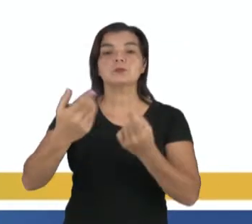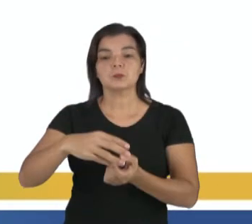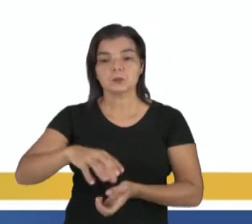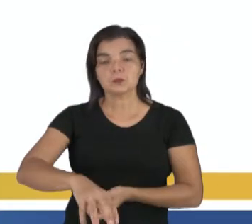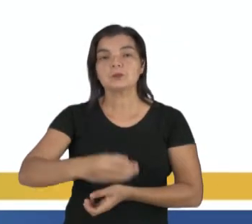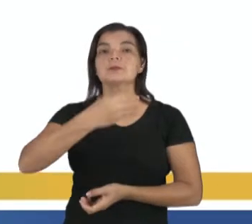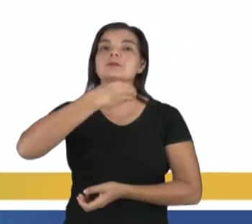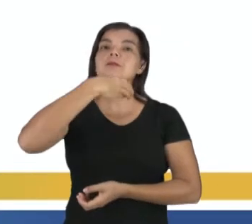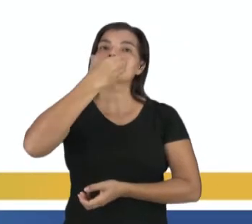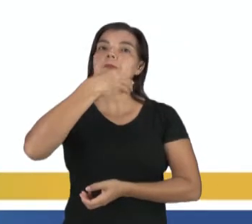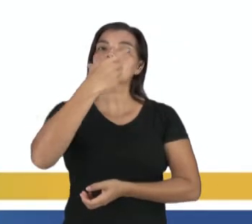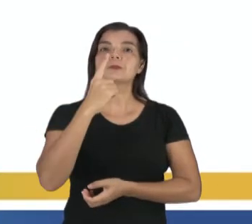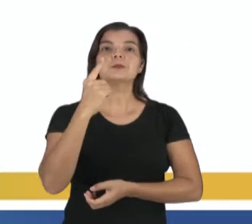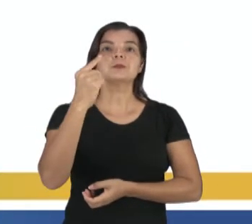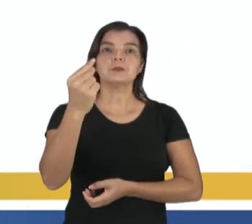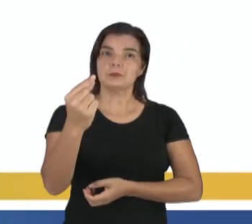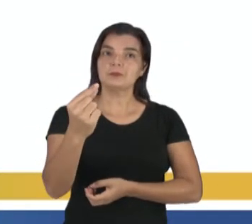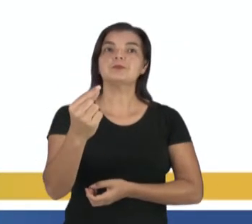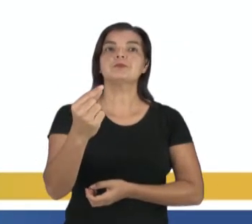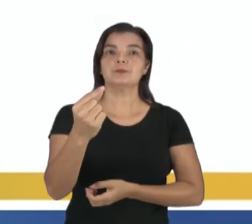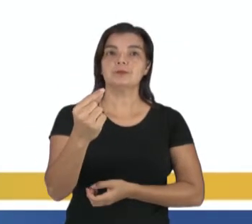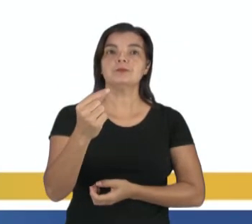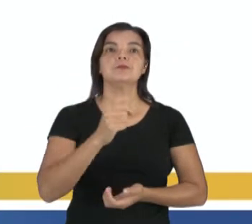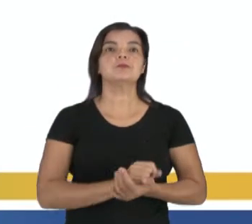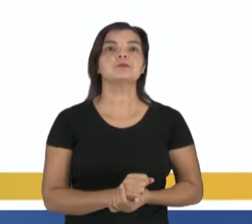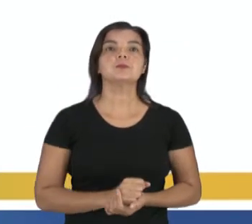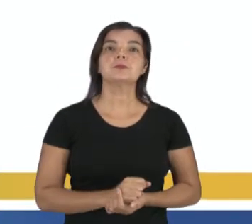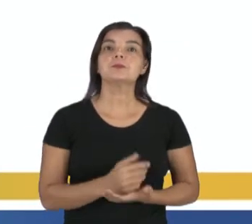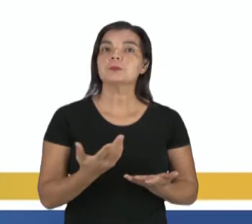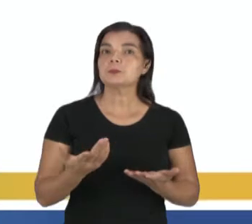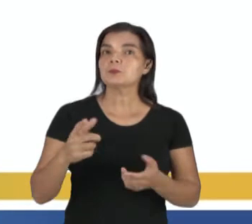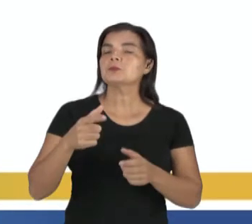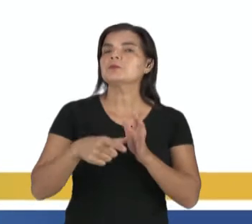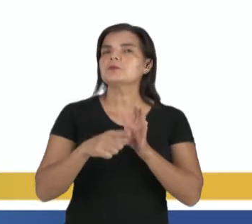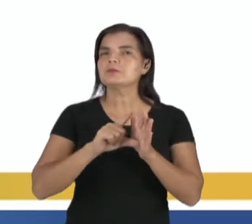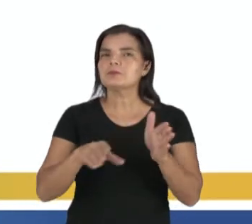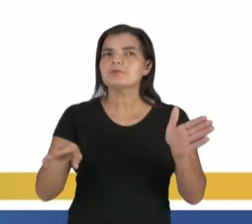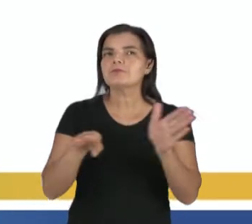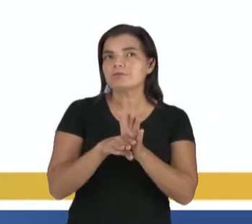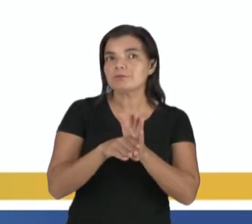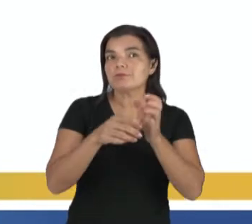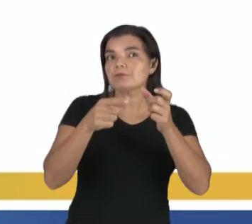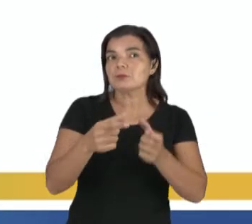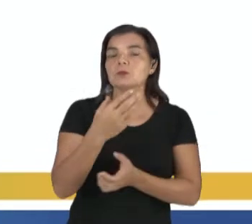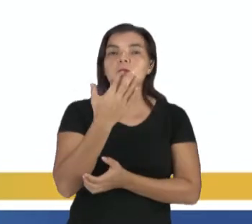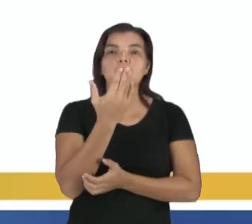uma maçã e saiu comendo a fruta pelo caminho. Pouco antes de chegar ao